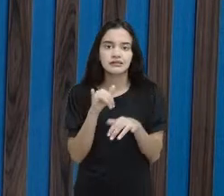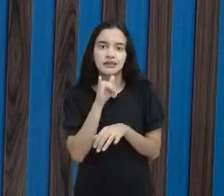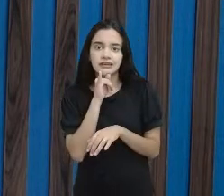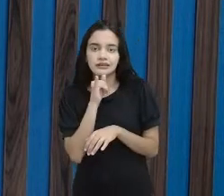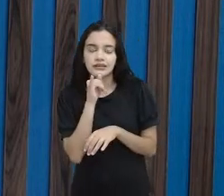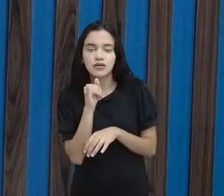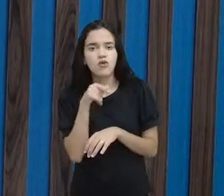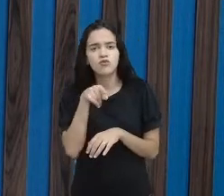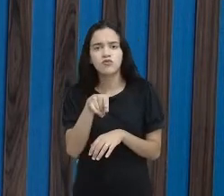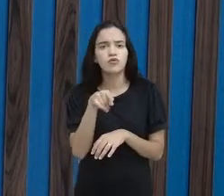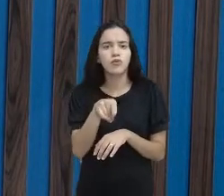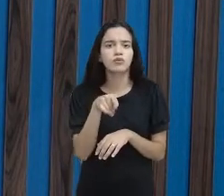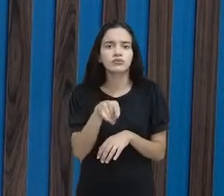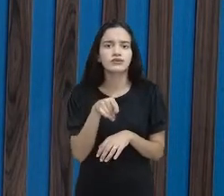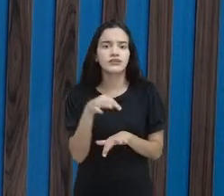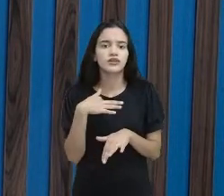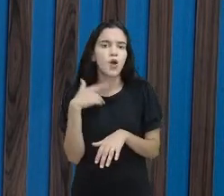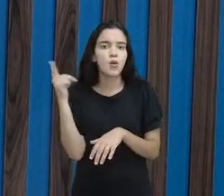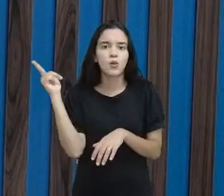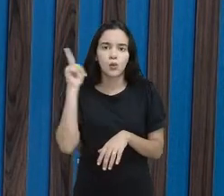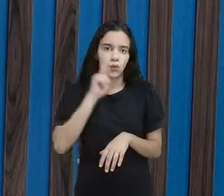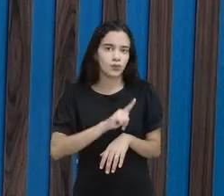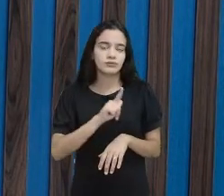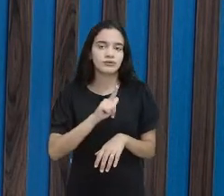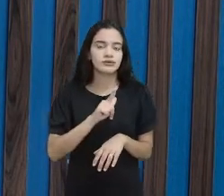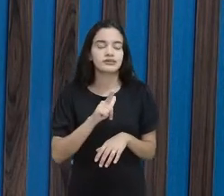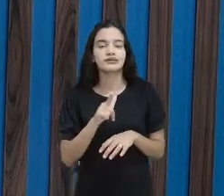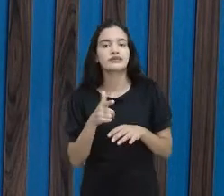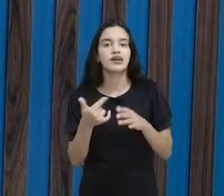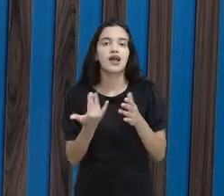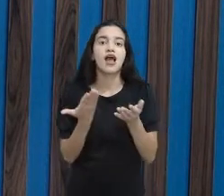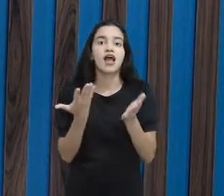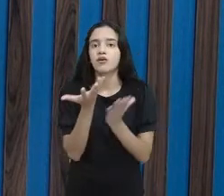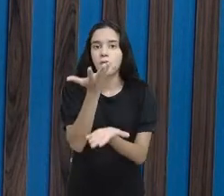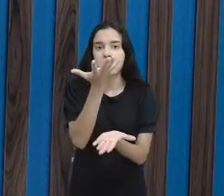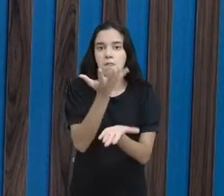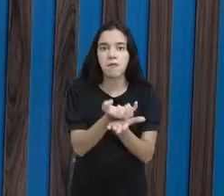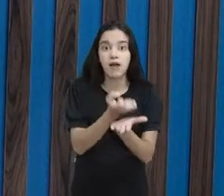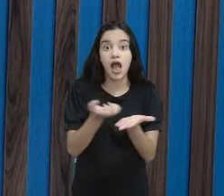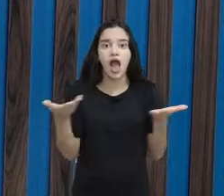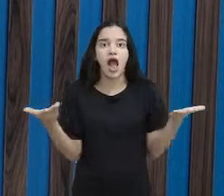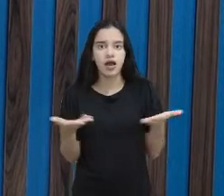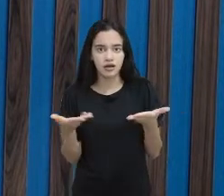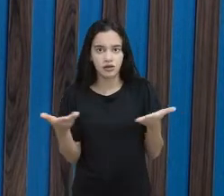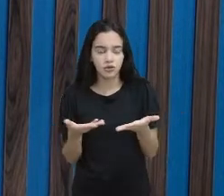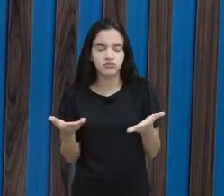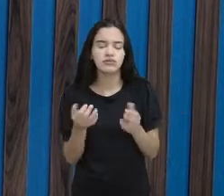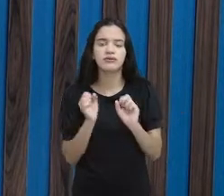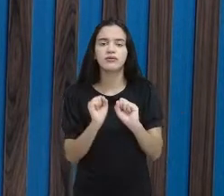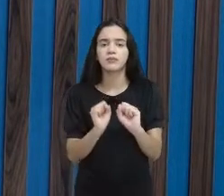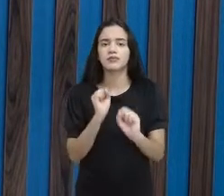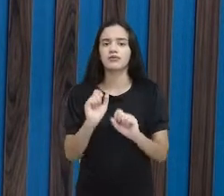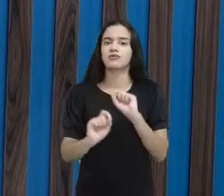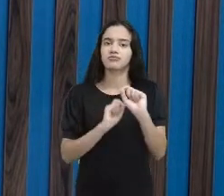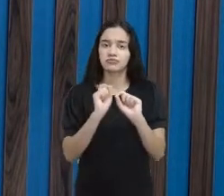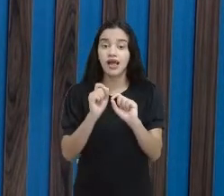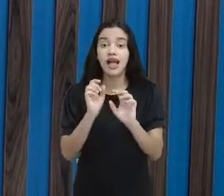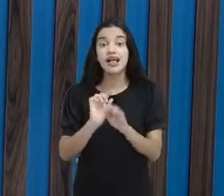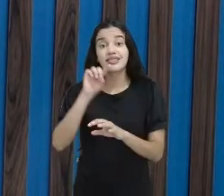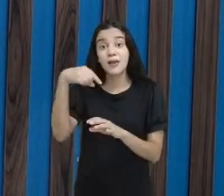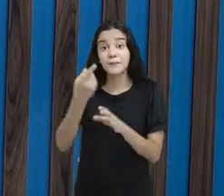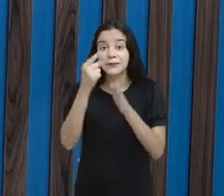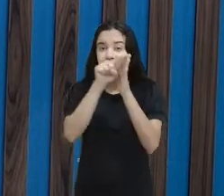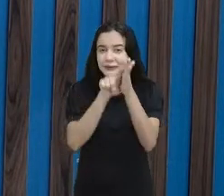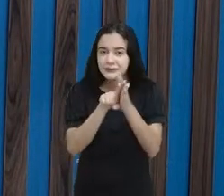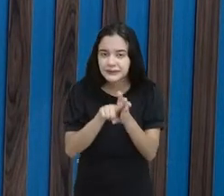né, você não está conseguindo, por exemplo, fazer a leitura do QR Code agora, vocês podem aí depois pesquisar lá